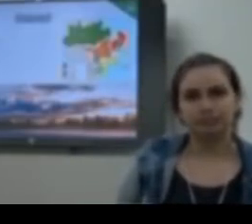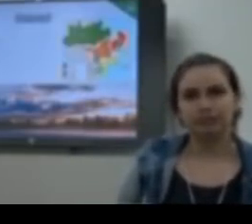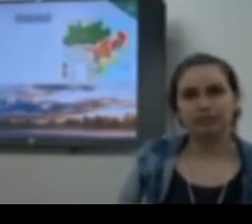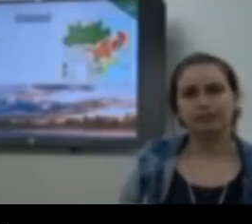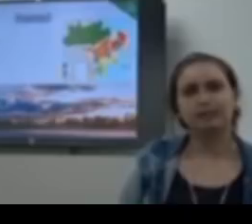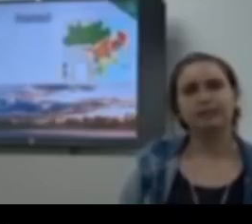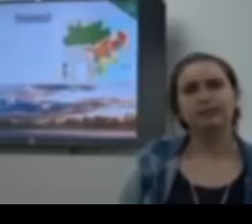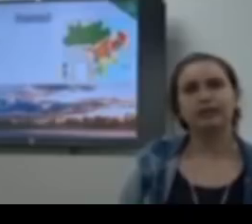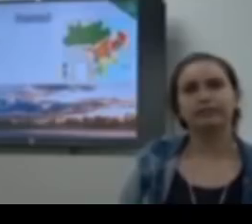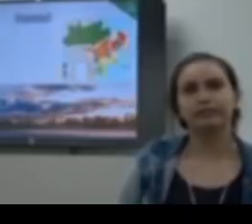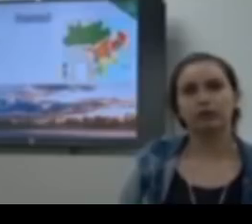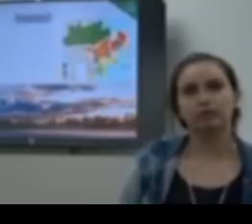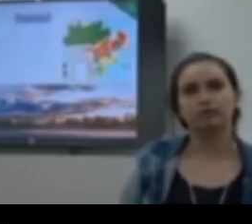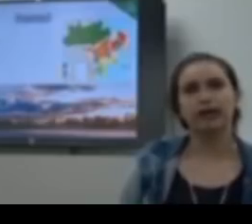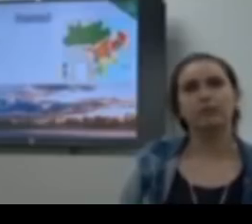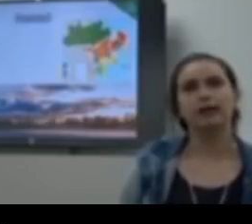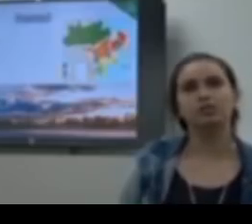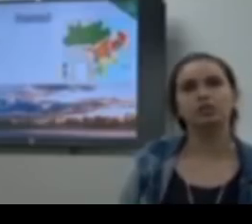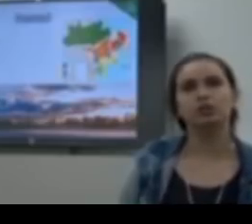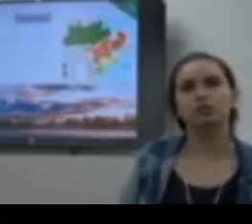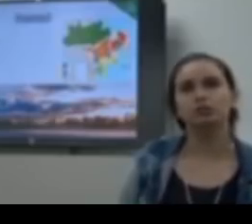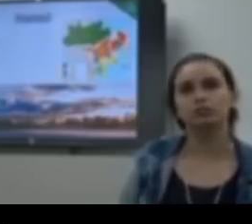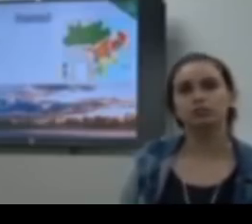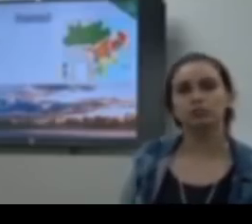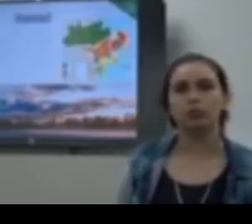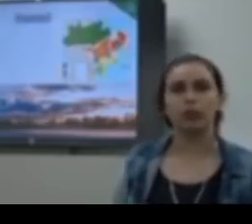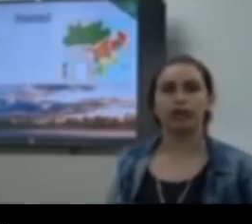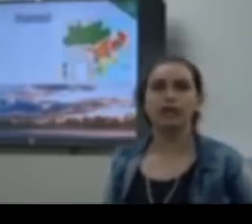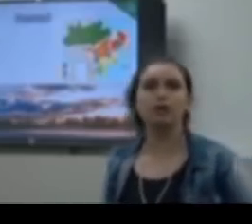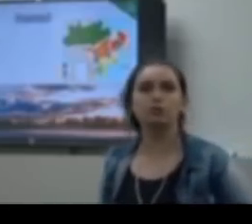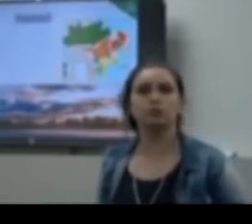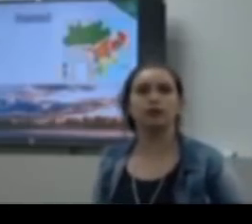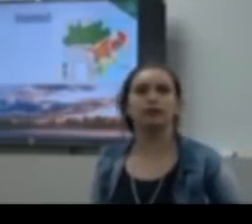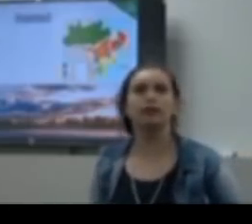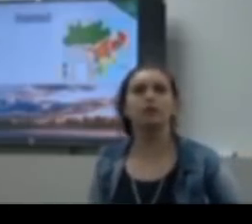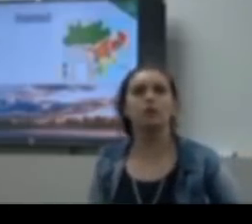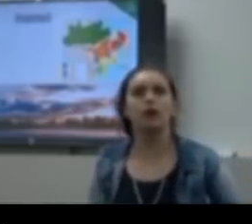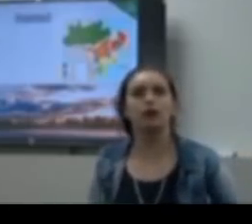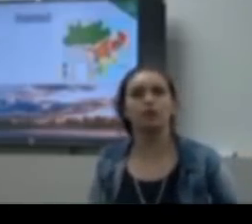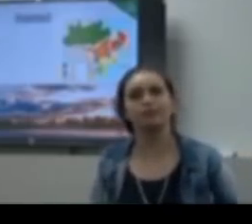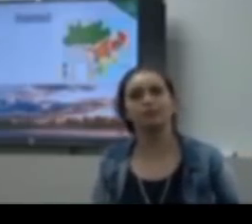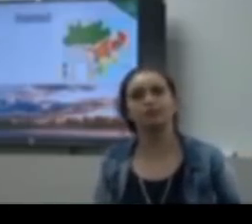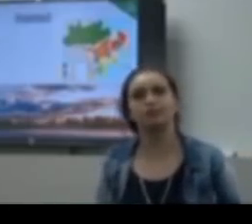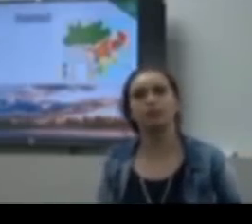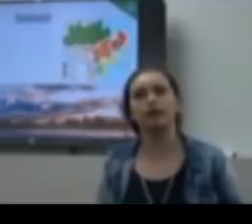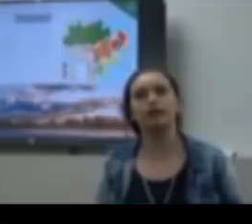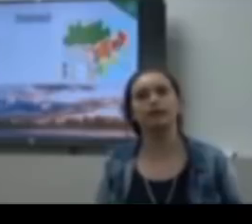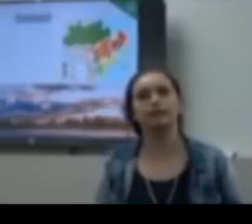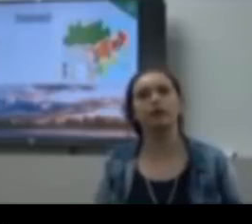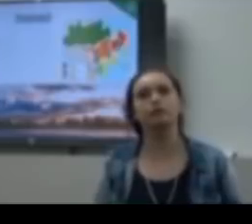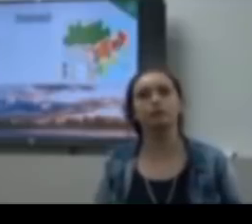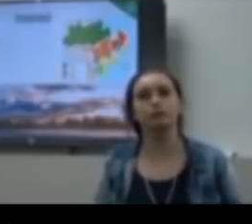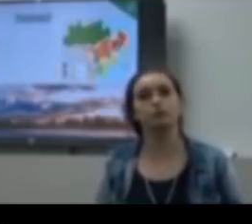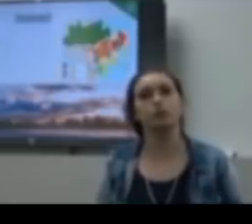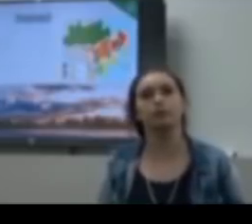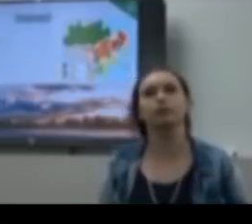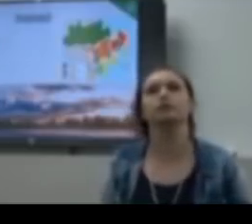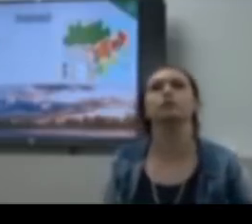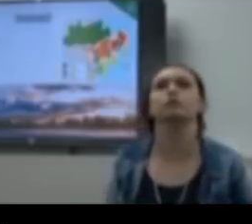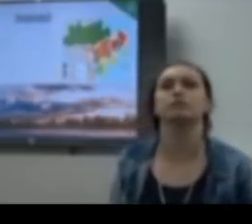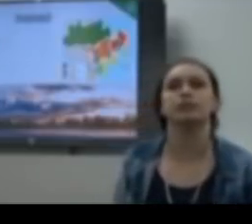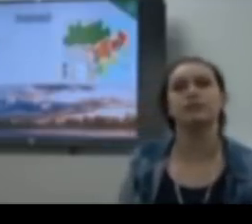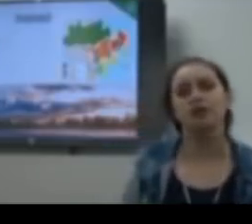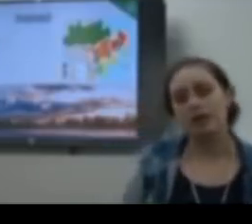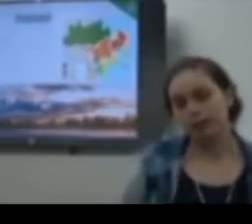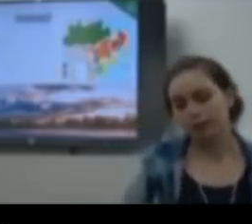Gente, vocês estão vendo aí a foto, né? Uma região com rio ali, com a vegetação rica em volta, um pôr do sol